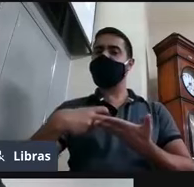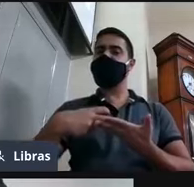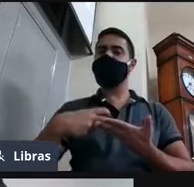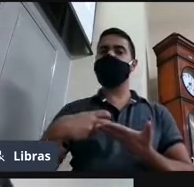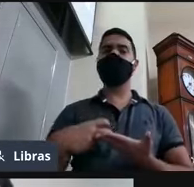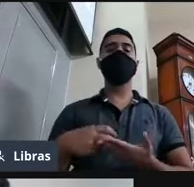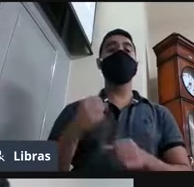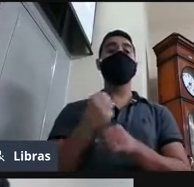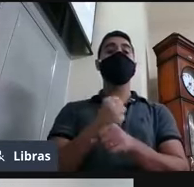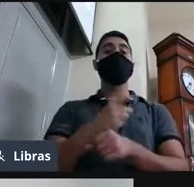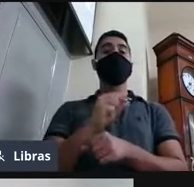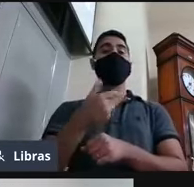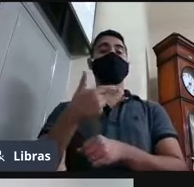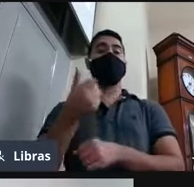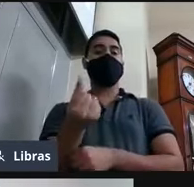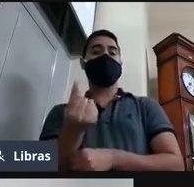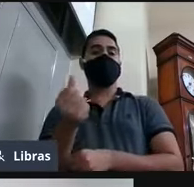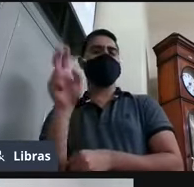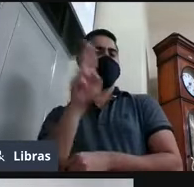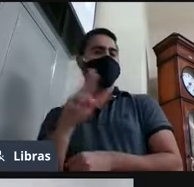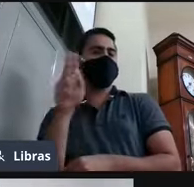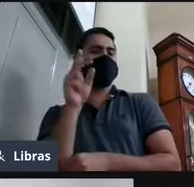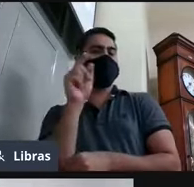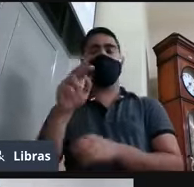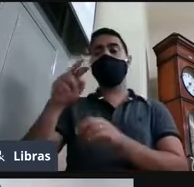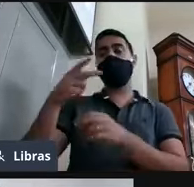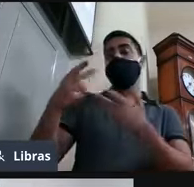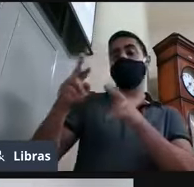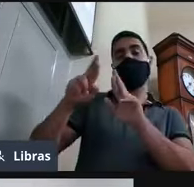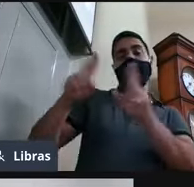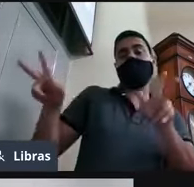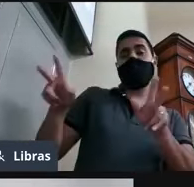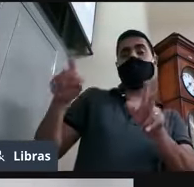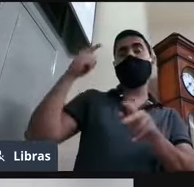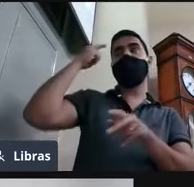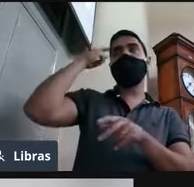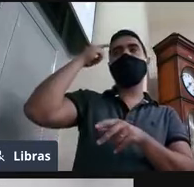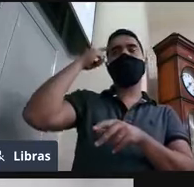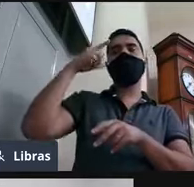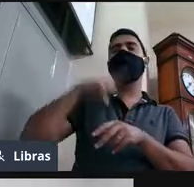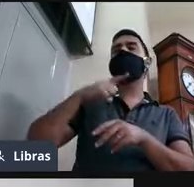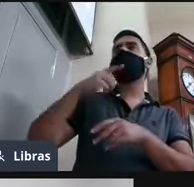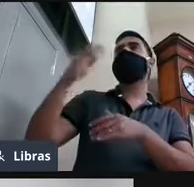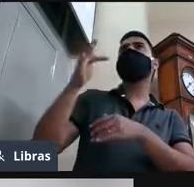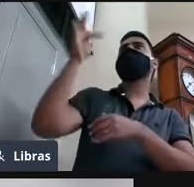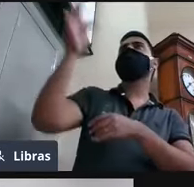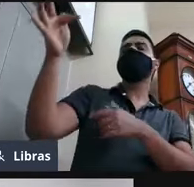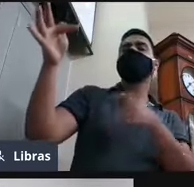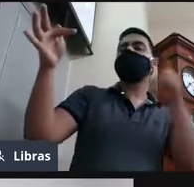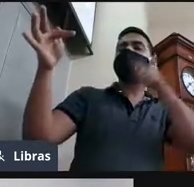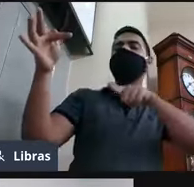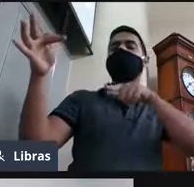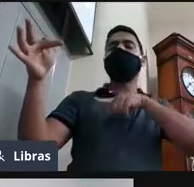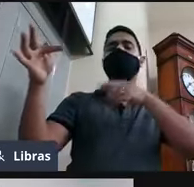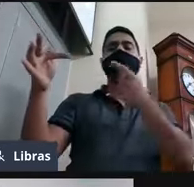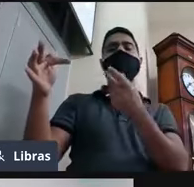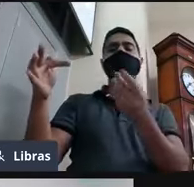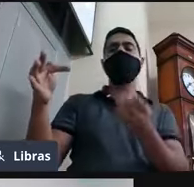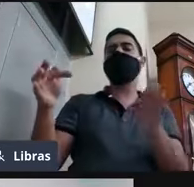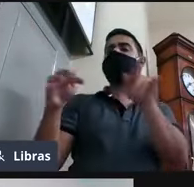O município está dando pedalada, usou o dinheiro do Fundeb para uma outra coisa, pensou que ia ter o dinheiro lá na frente, ia arrecadar, ia ter como